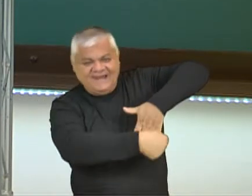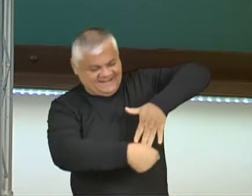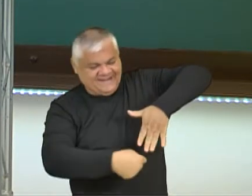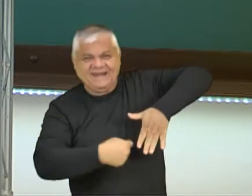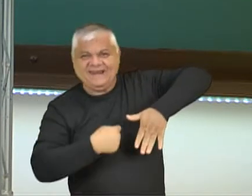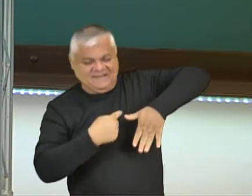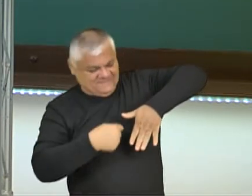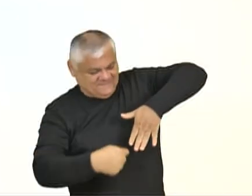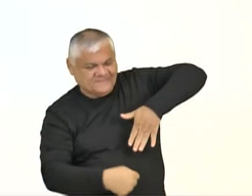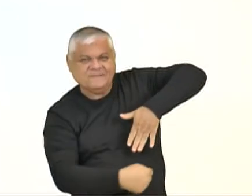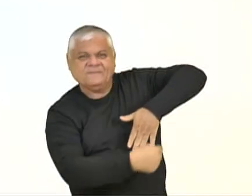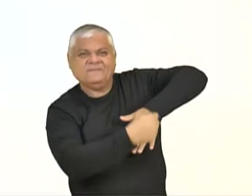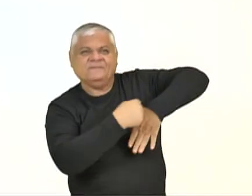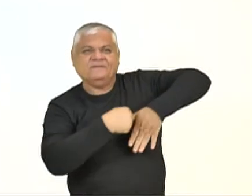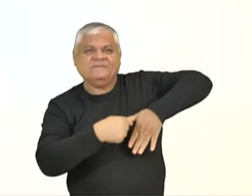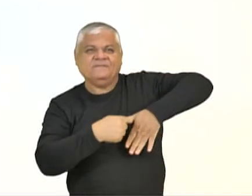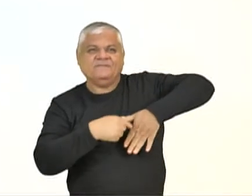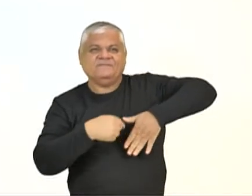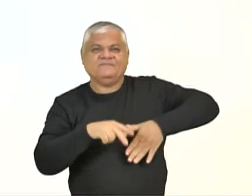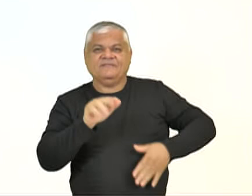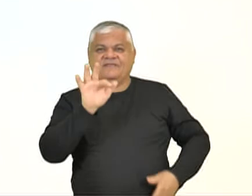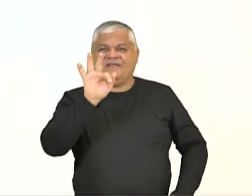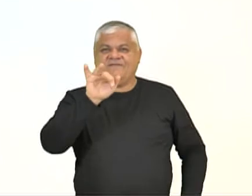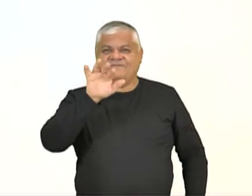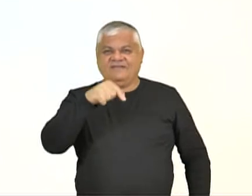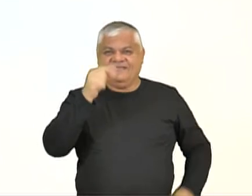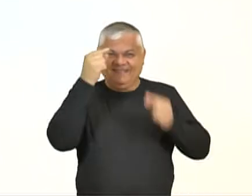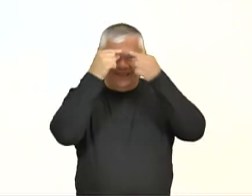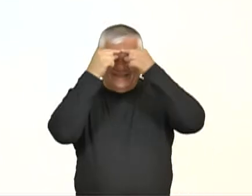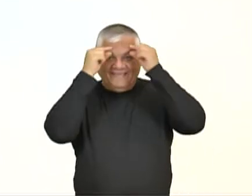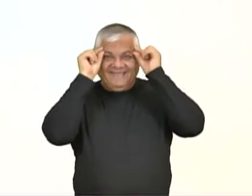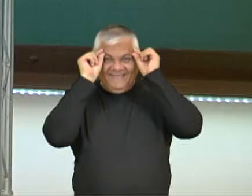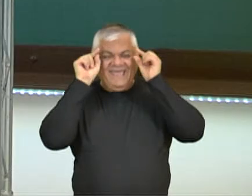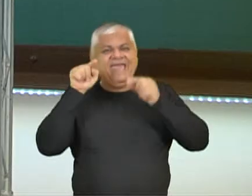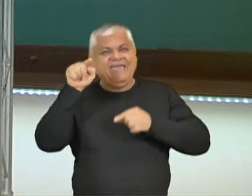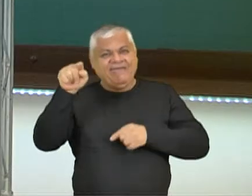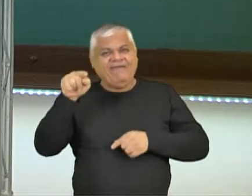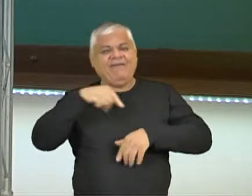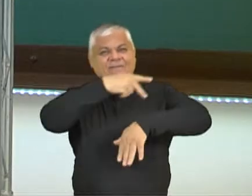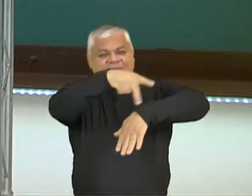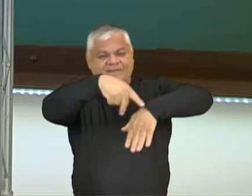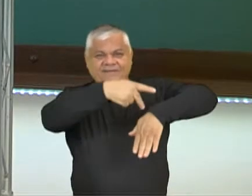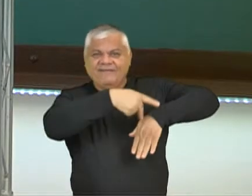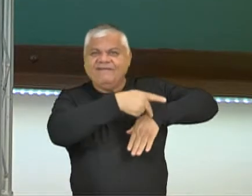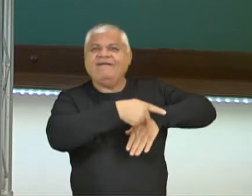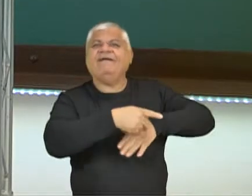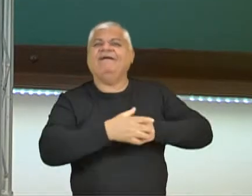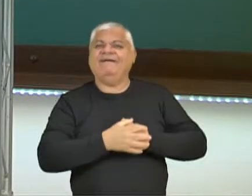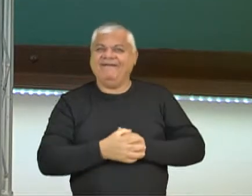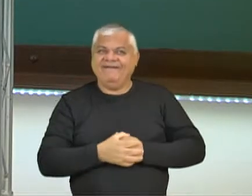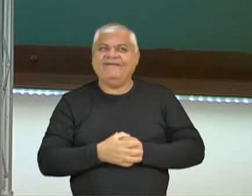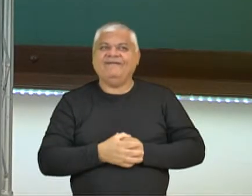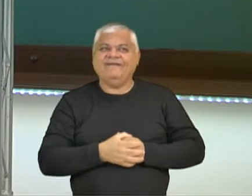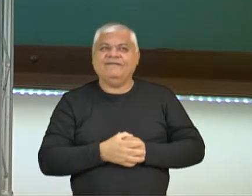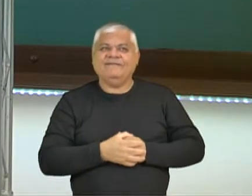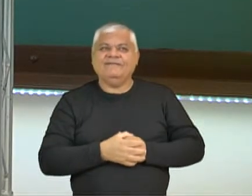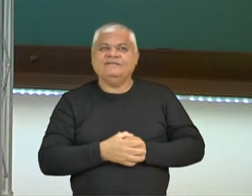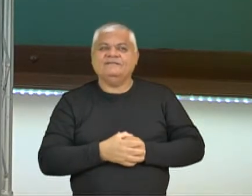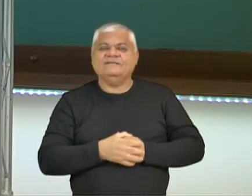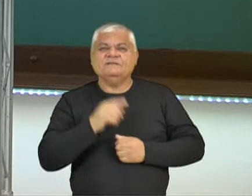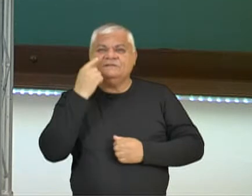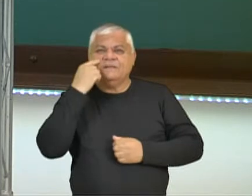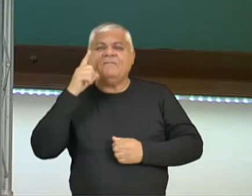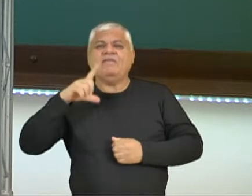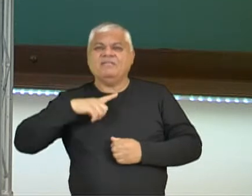ok? Nós temos a Frida Kahlo, que é essa aqui com esse fundo verdinho, aqui nesses países, ó. Estão vendo? Agora, aqui nesse